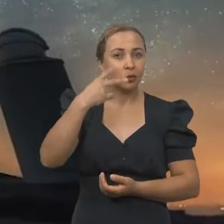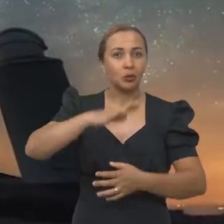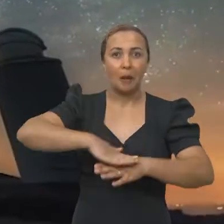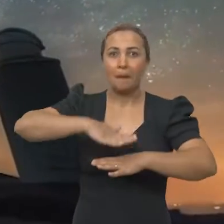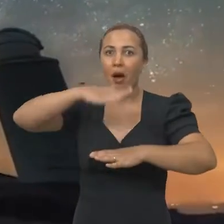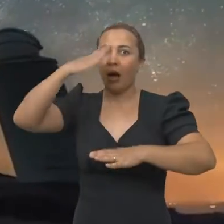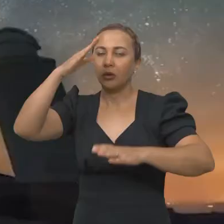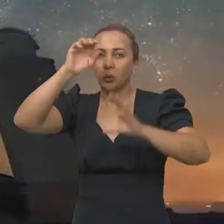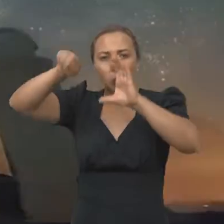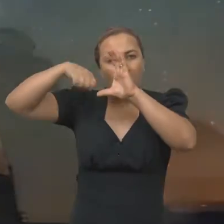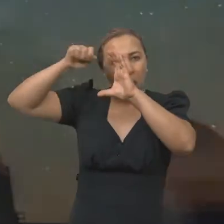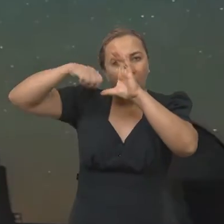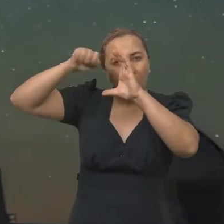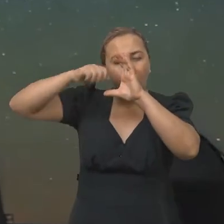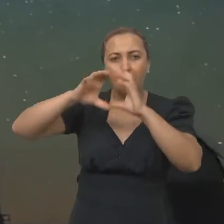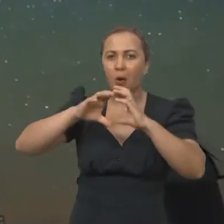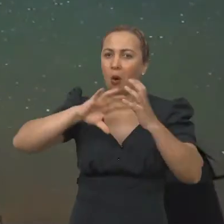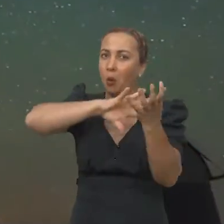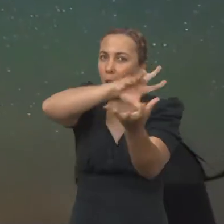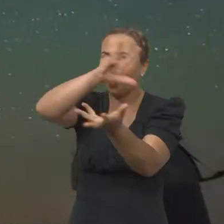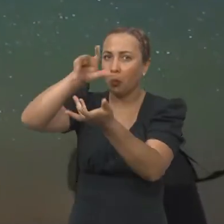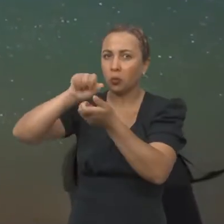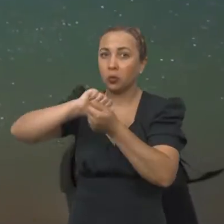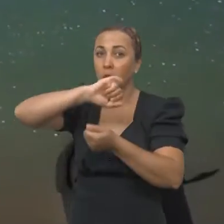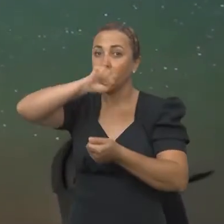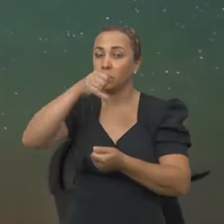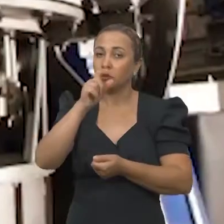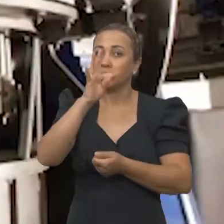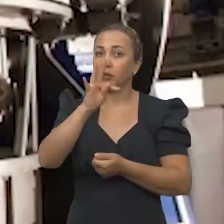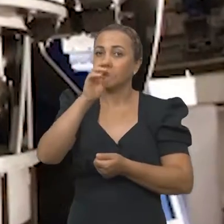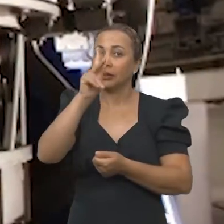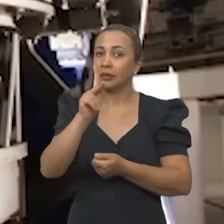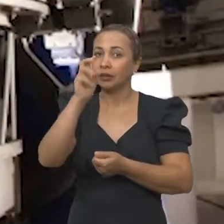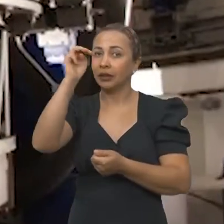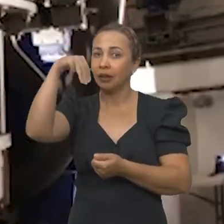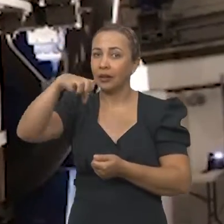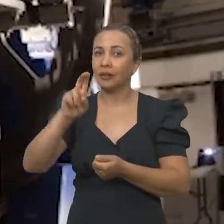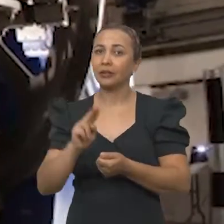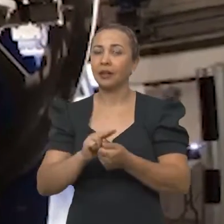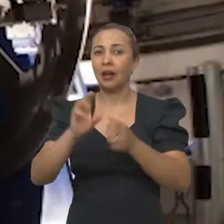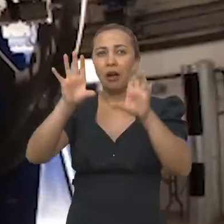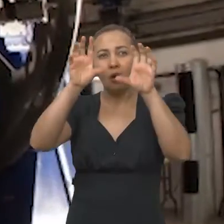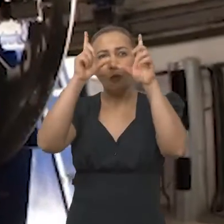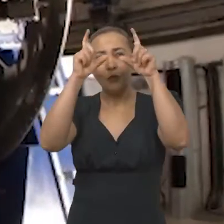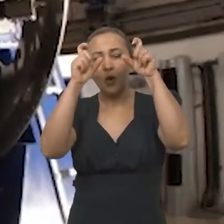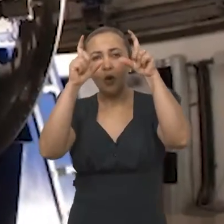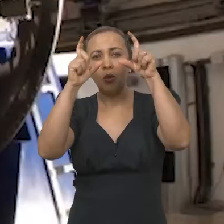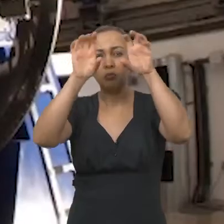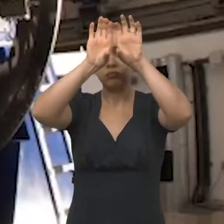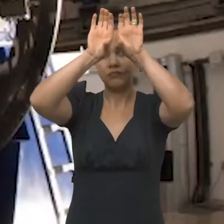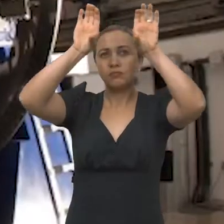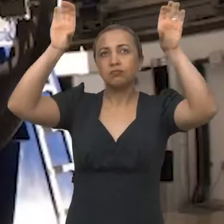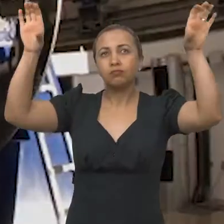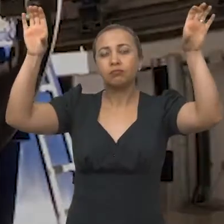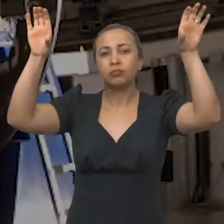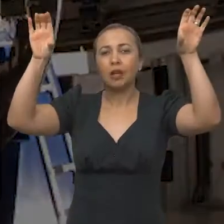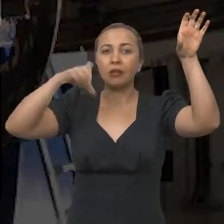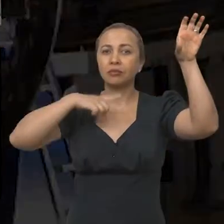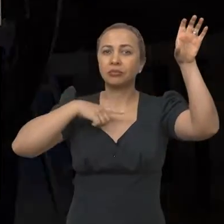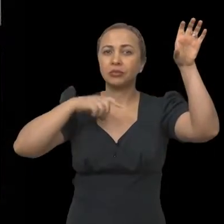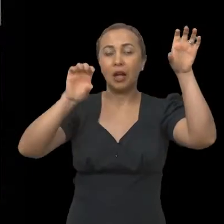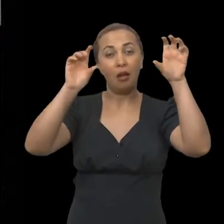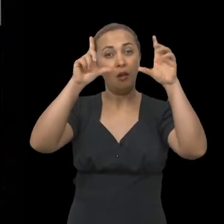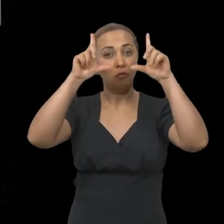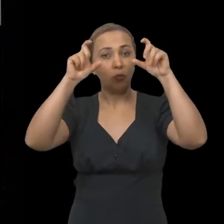A segunda maior câmera astronômica do mundo, a JPCam, captou sua primeira imagem do céu, que revela uma fotografia